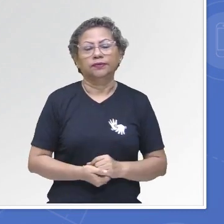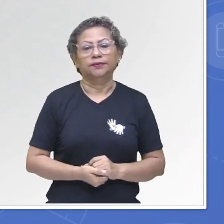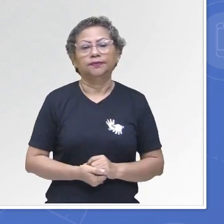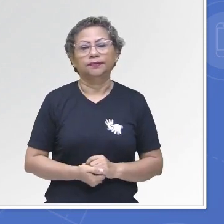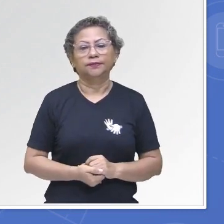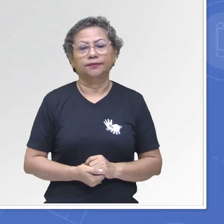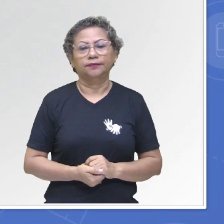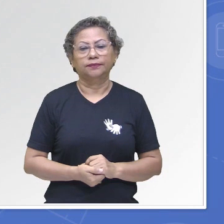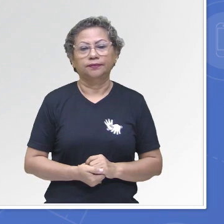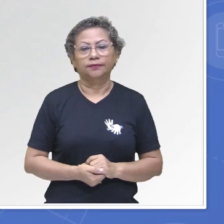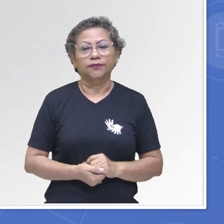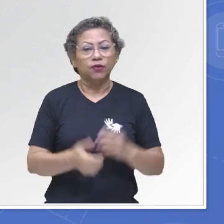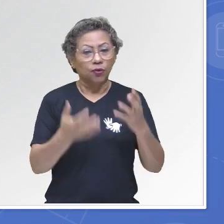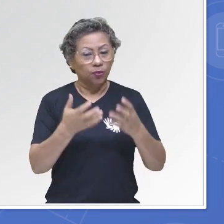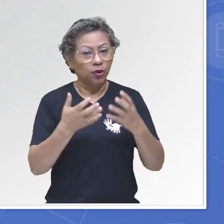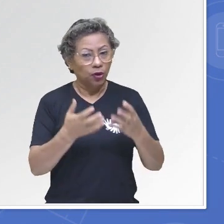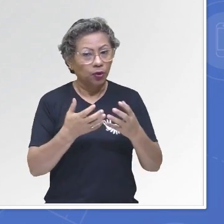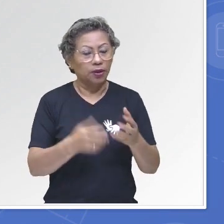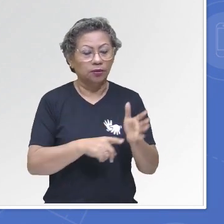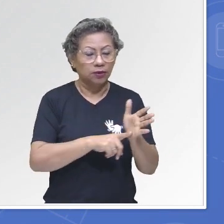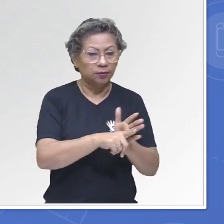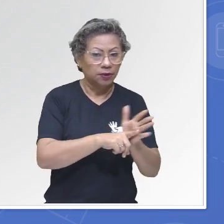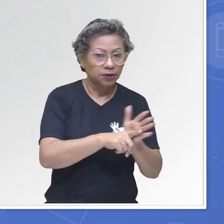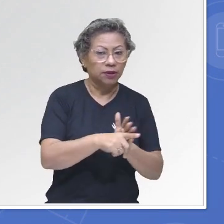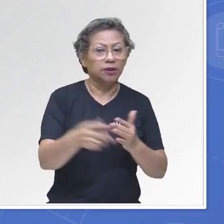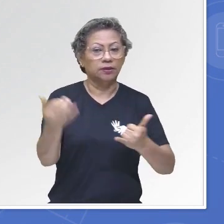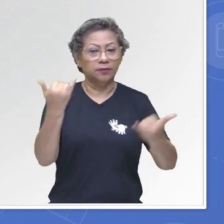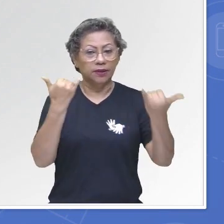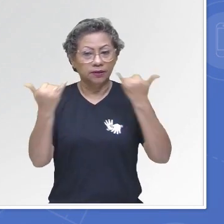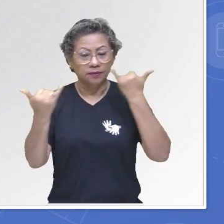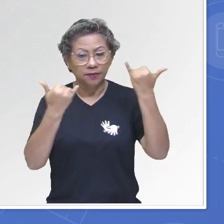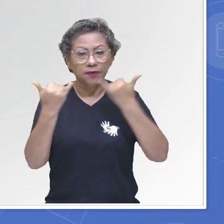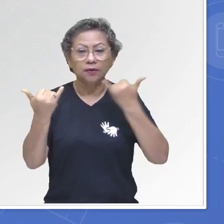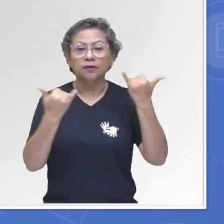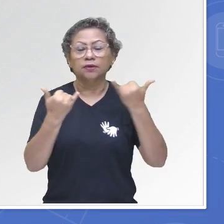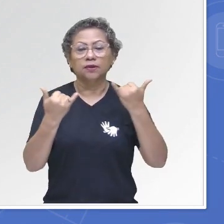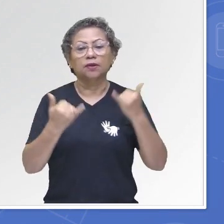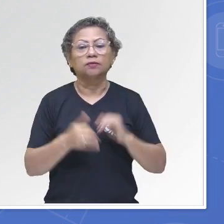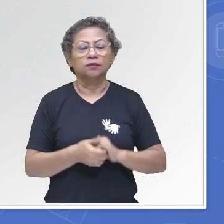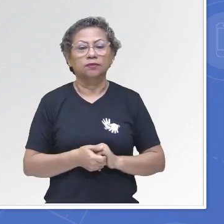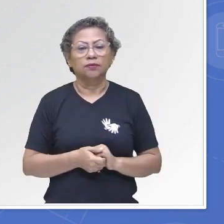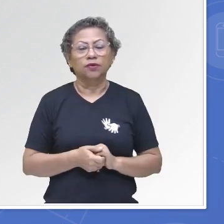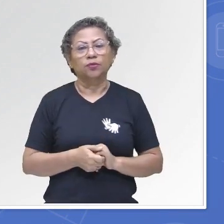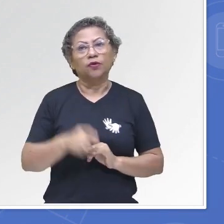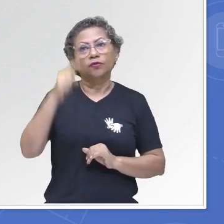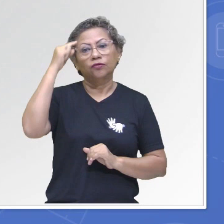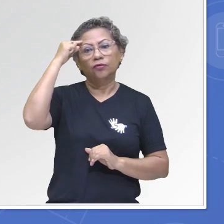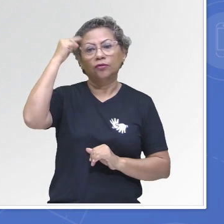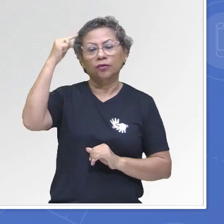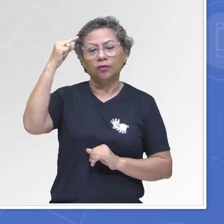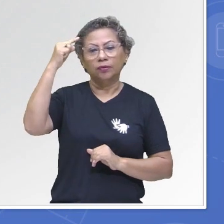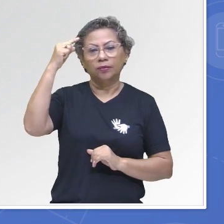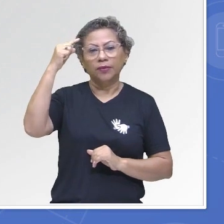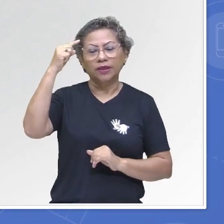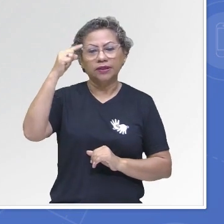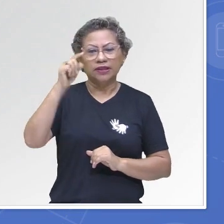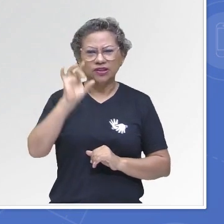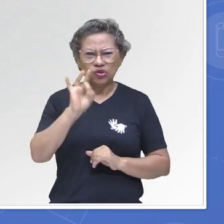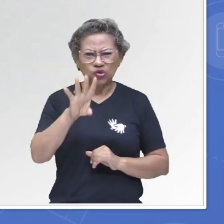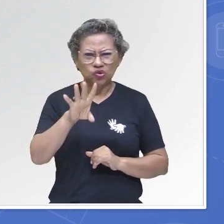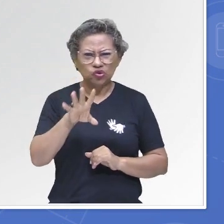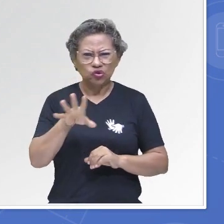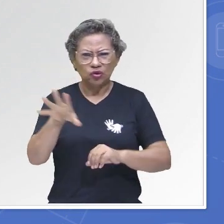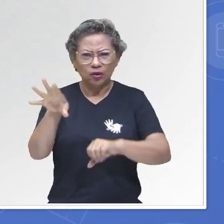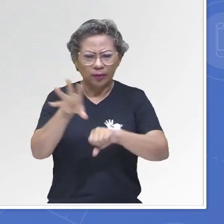aí uma qualidade, né, na informação, eu não posso me concentrar, por exemplo, em coletar as informações